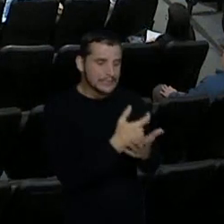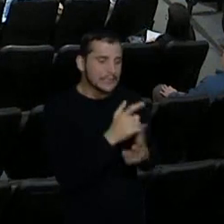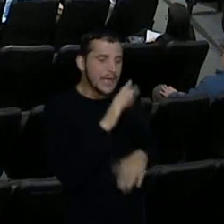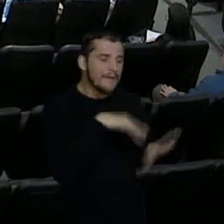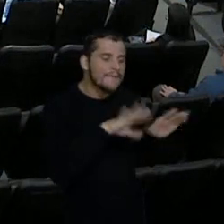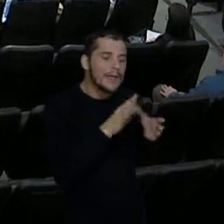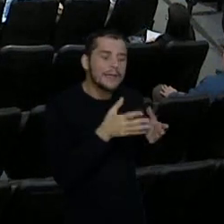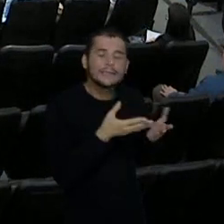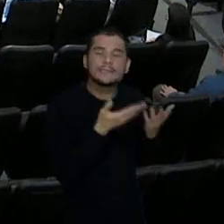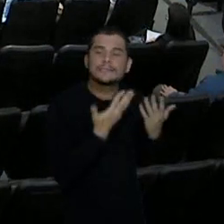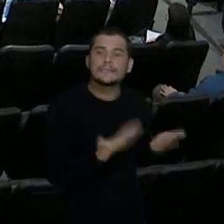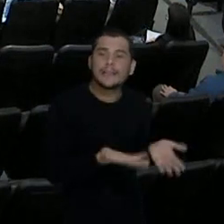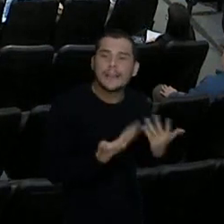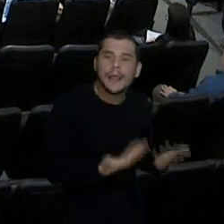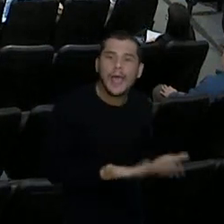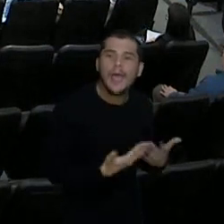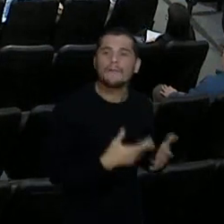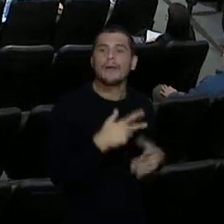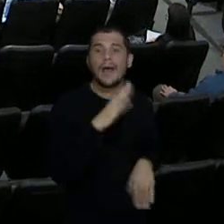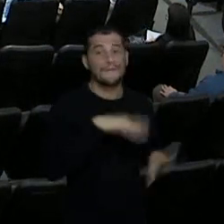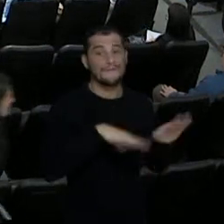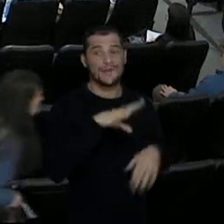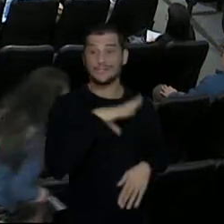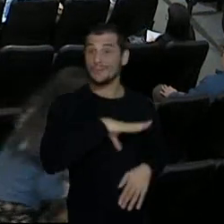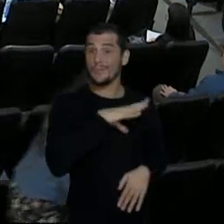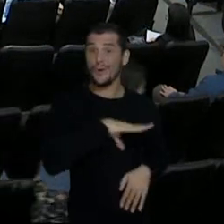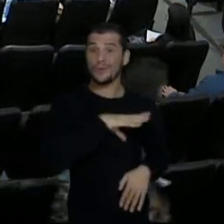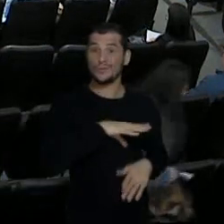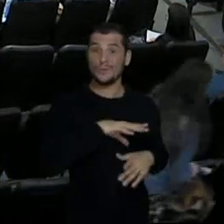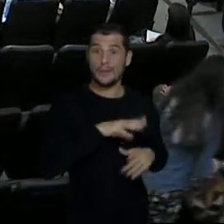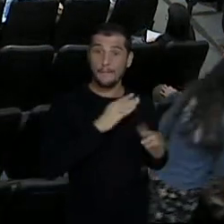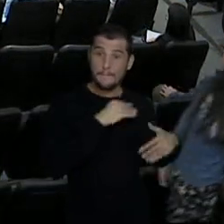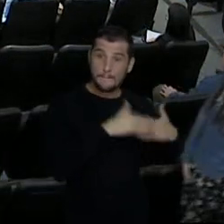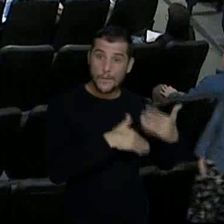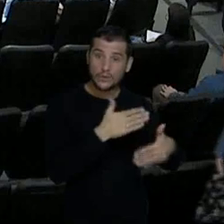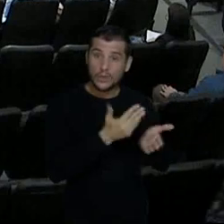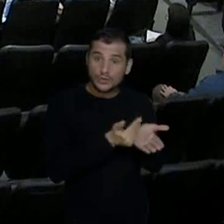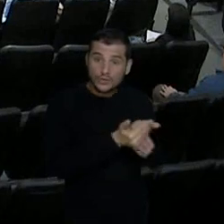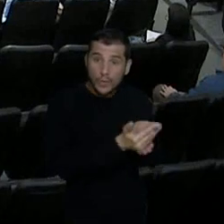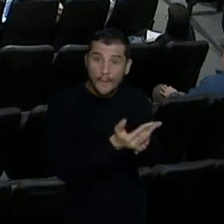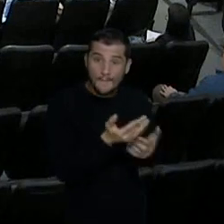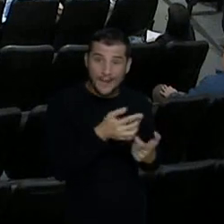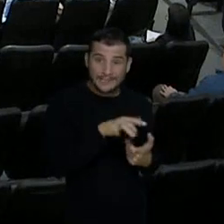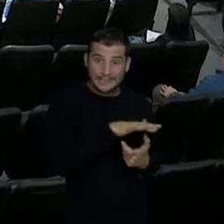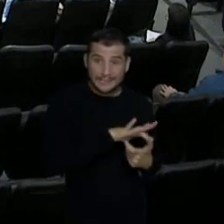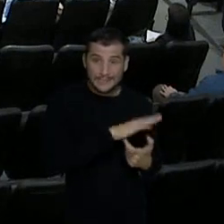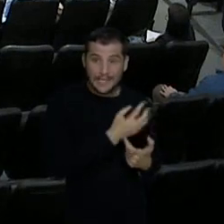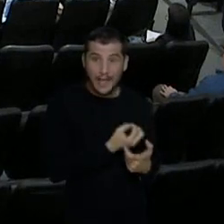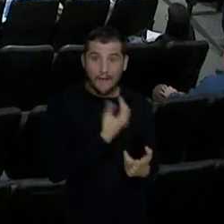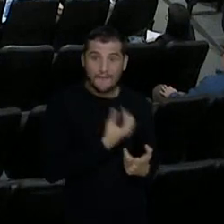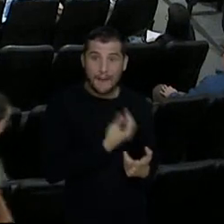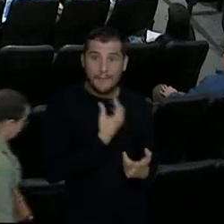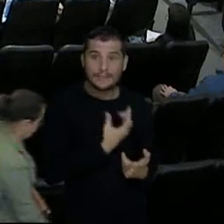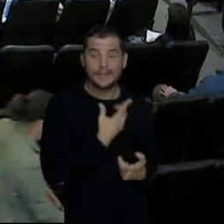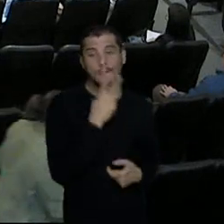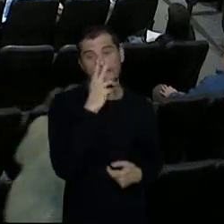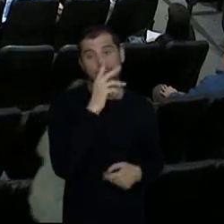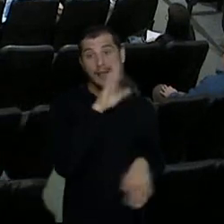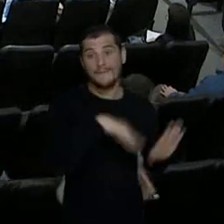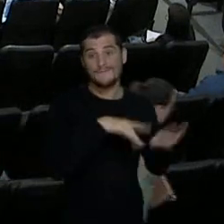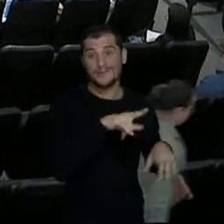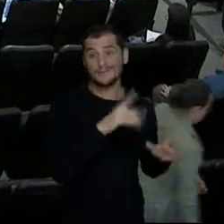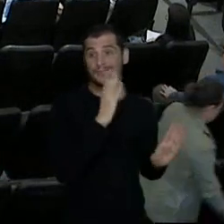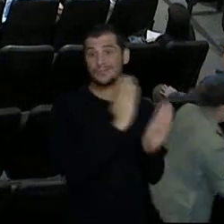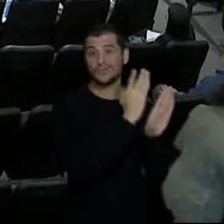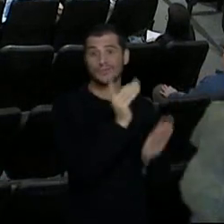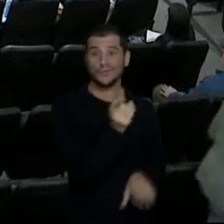e você vai pegar depois né então várias coisas se teve apoio emocional se não teve apoio emocional se é uma pessoa né a gente sabe que são